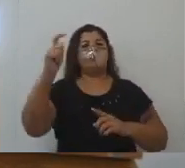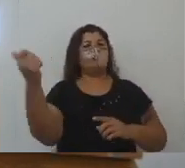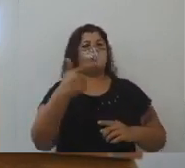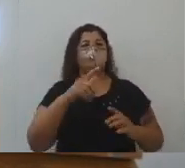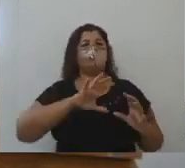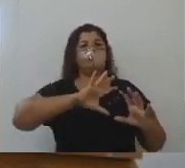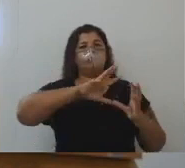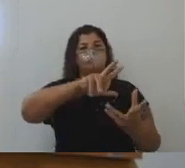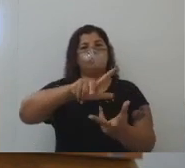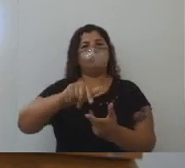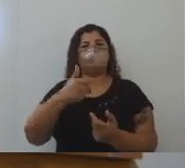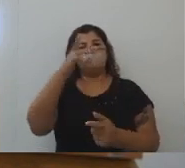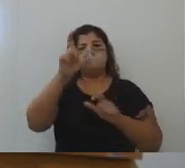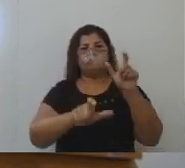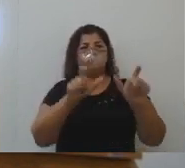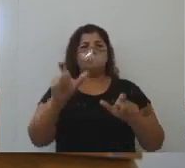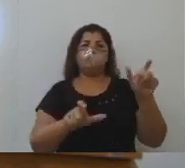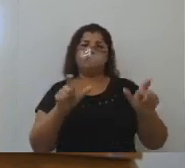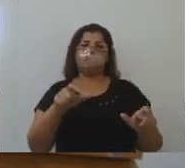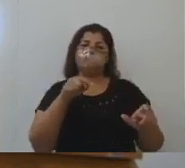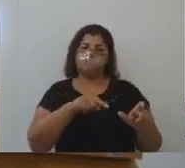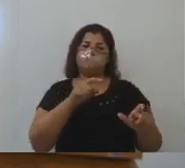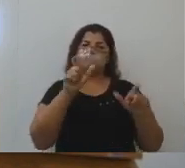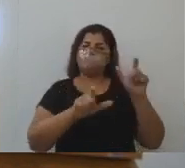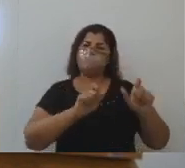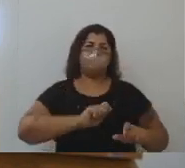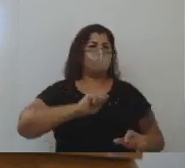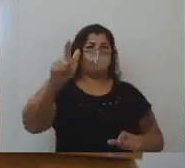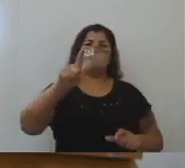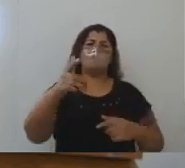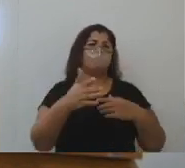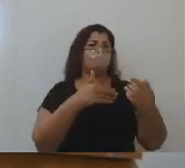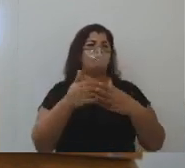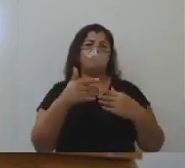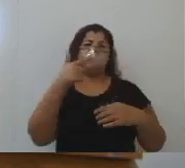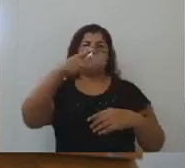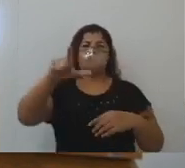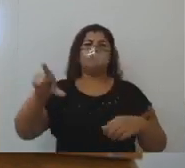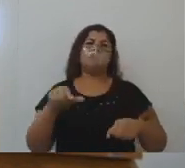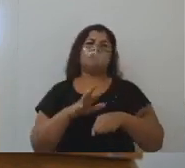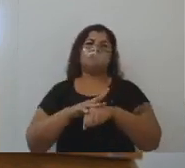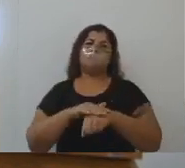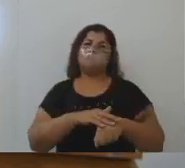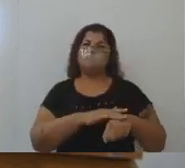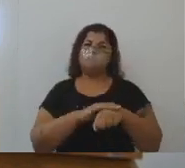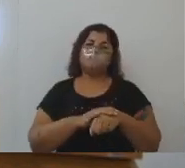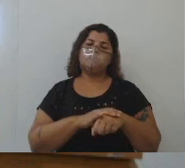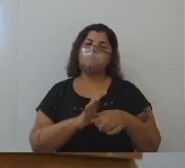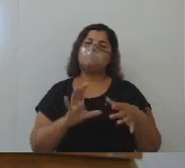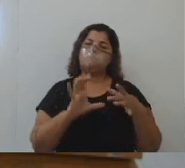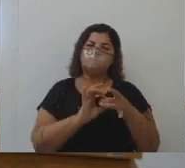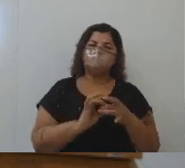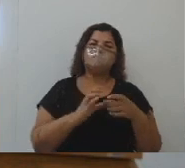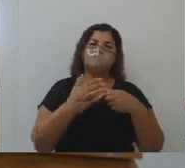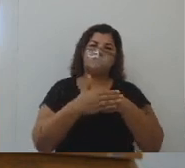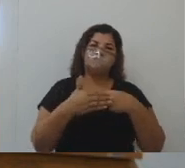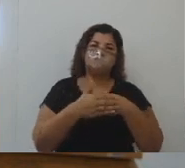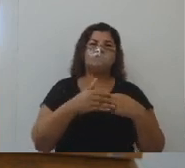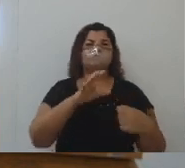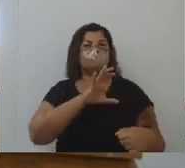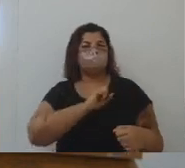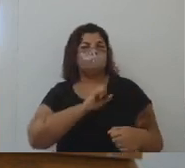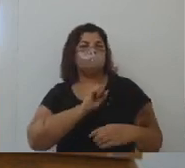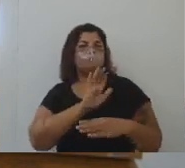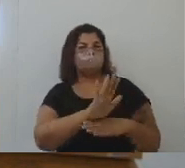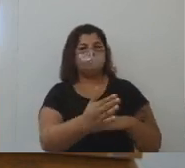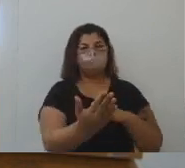A humanidade, ela é maior do que qualquer outra doença. Os laços de afeto, amor e solidariedade,